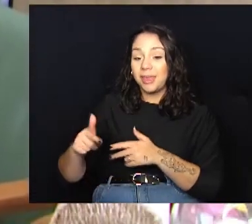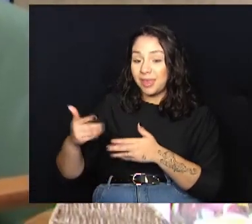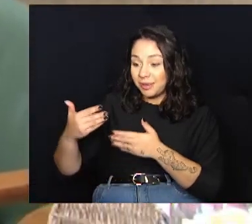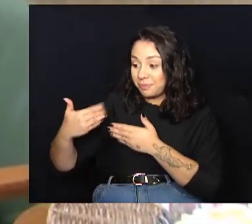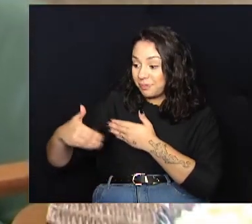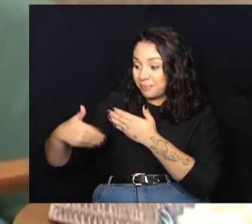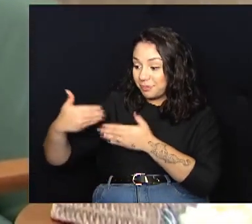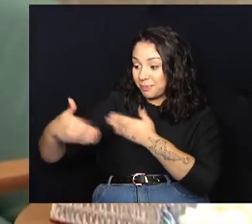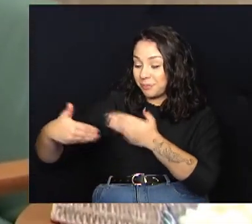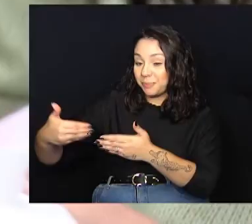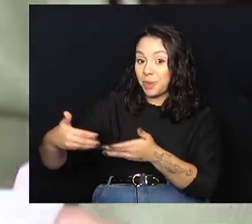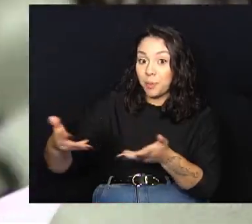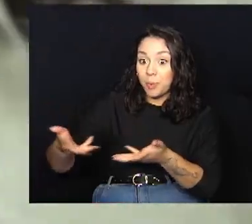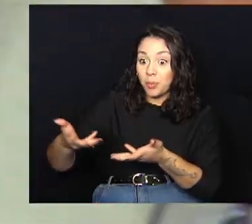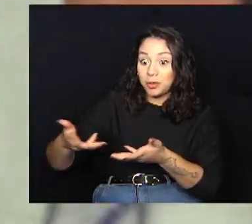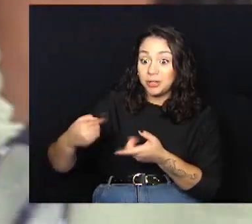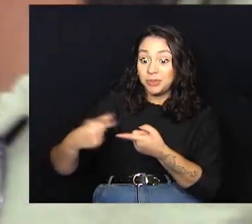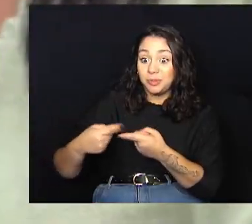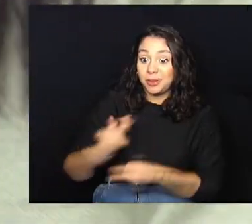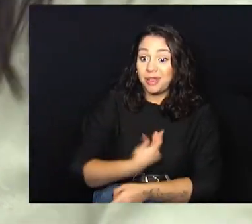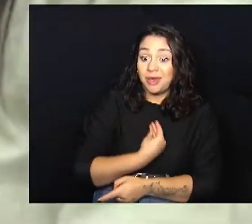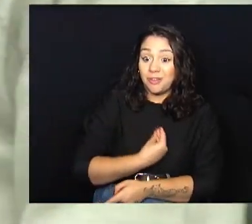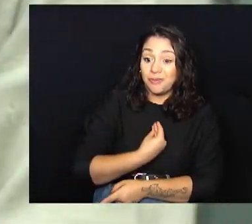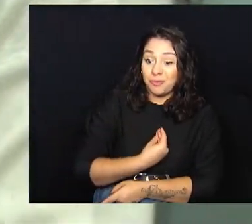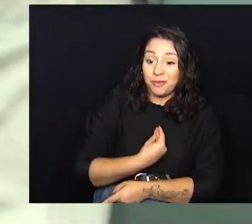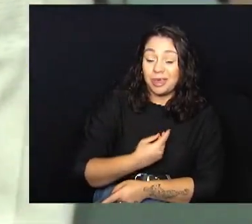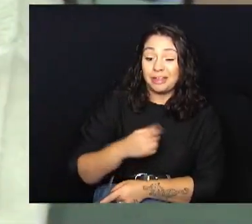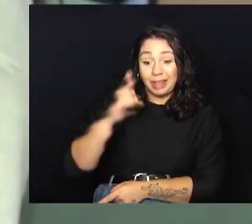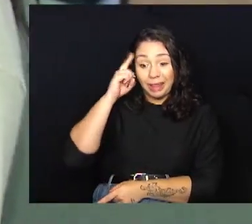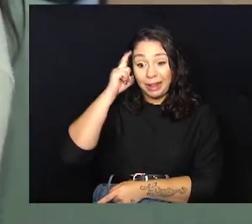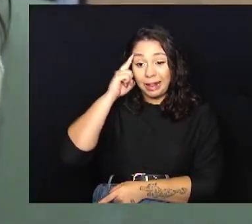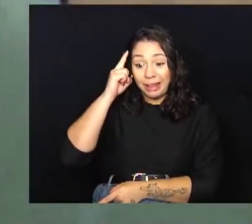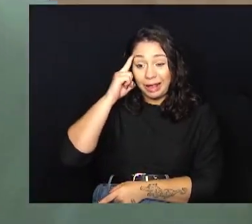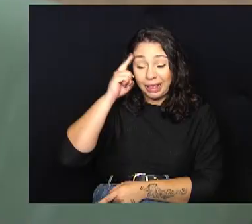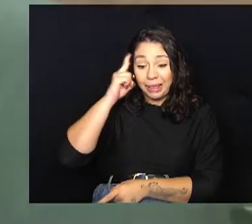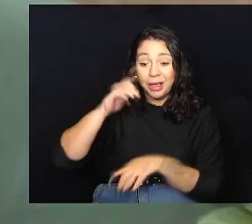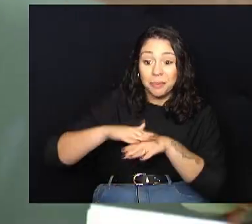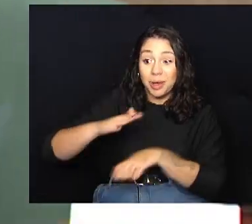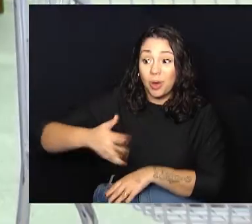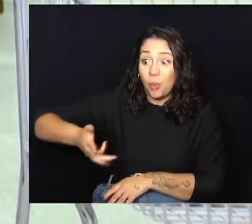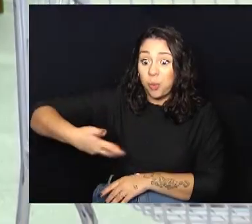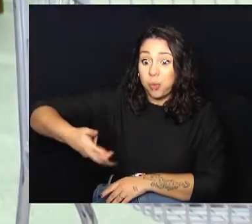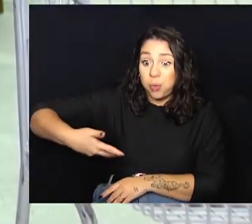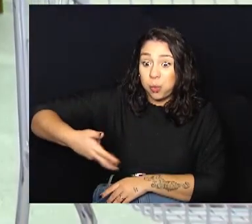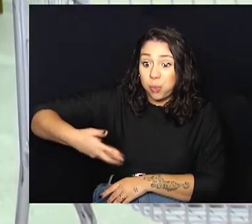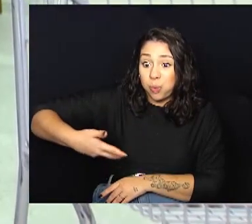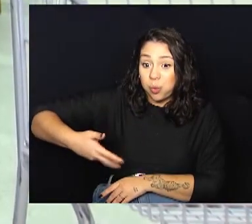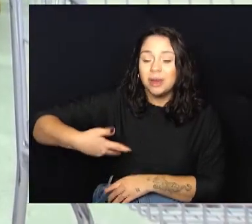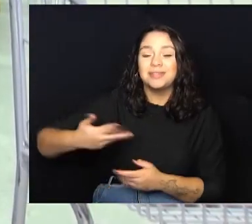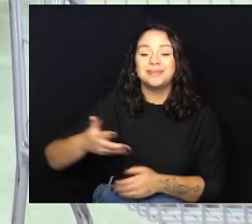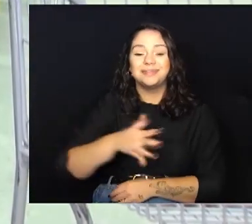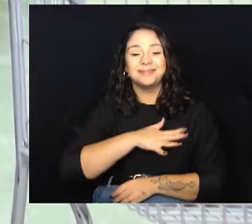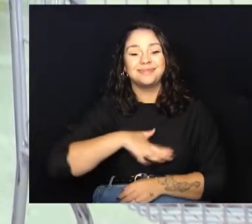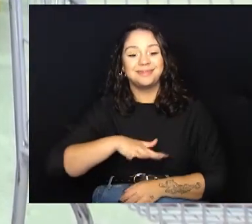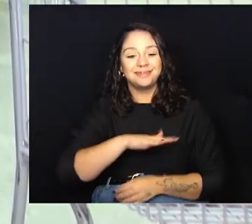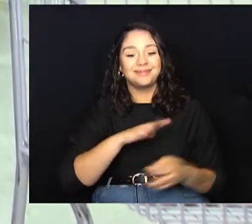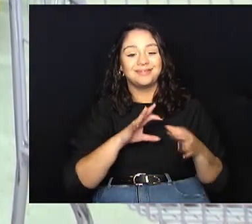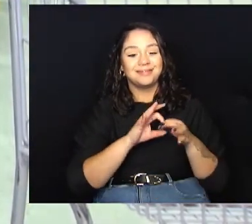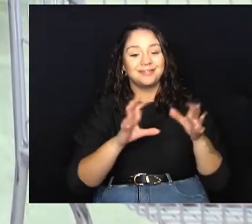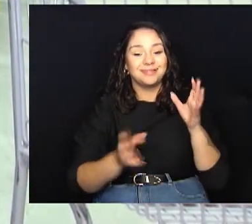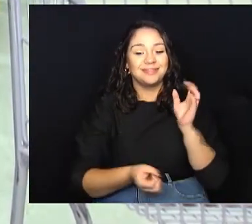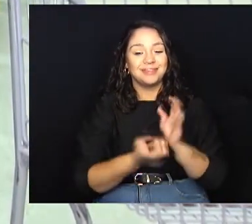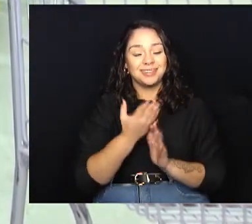moderno em que a vida e a rotina das pessoas é cada vez mais acelerada o espaço foi concebido